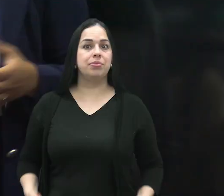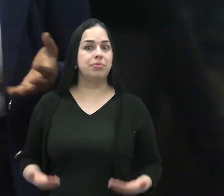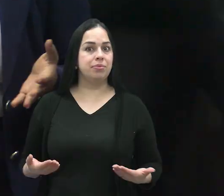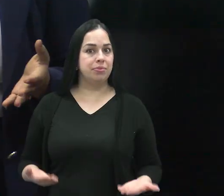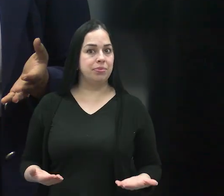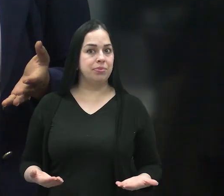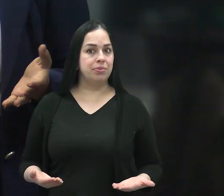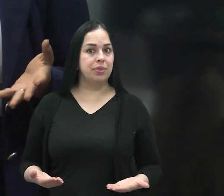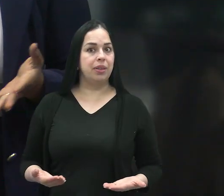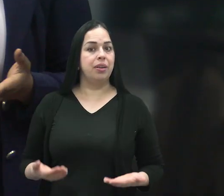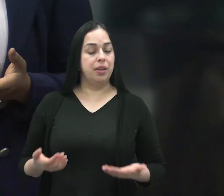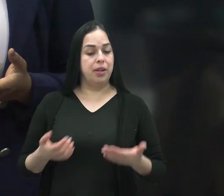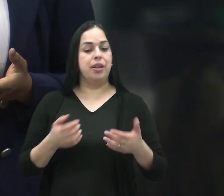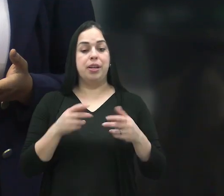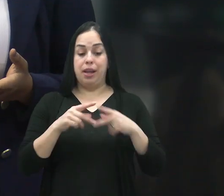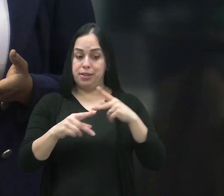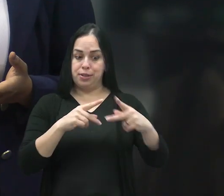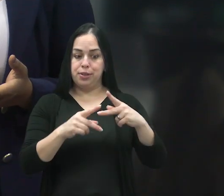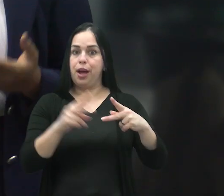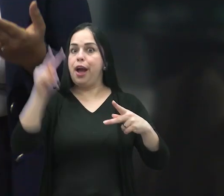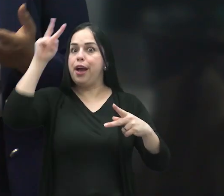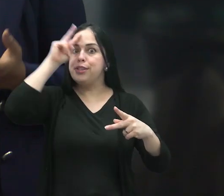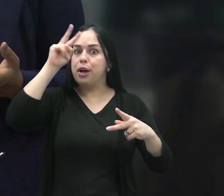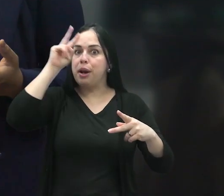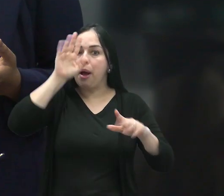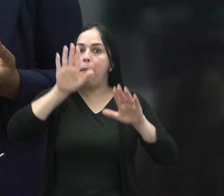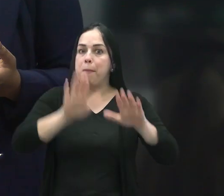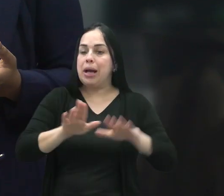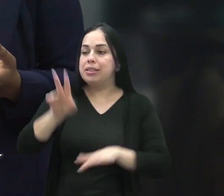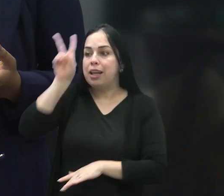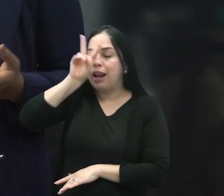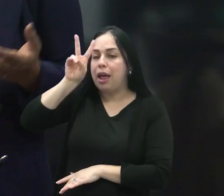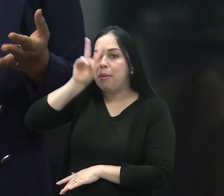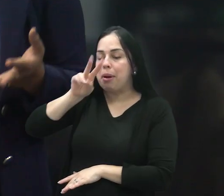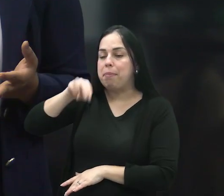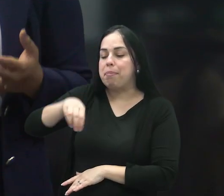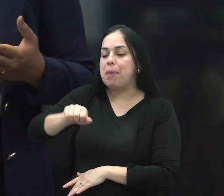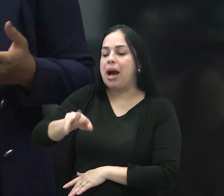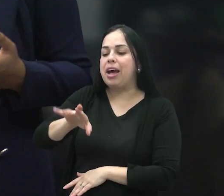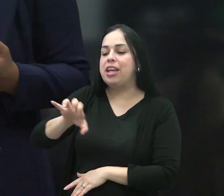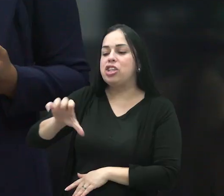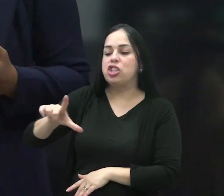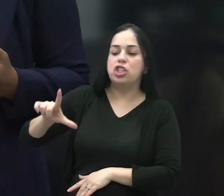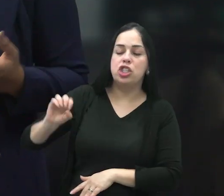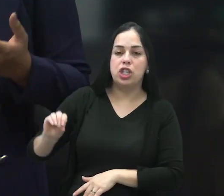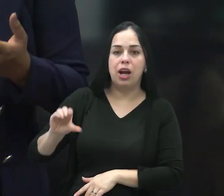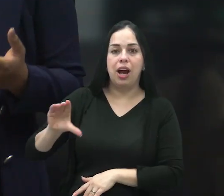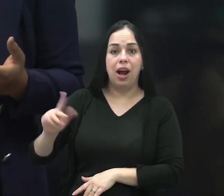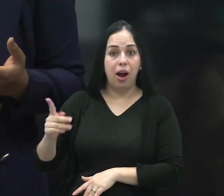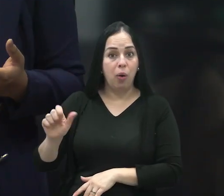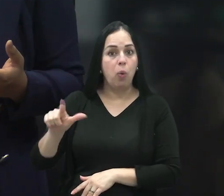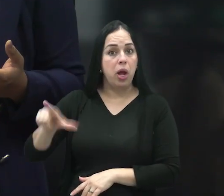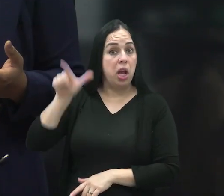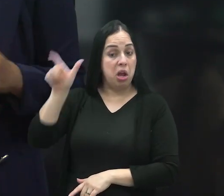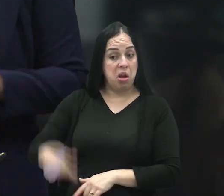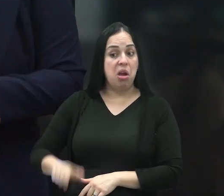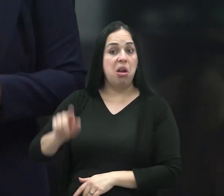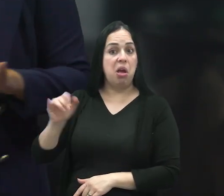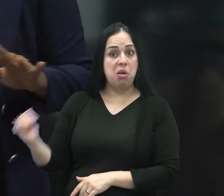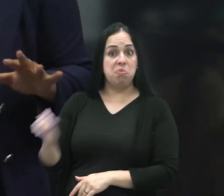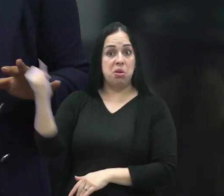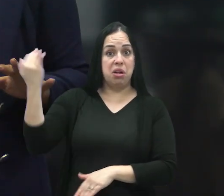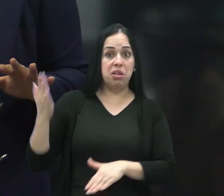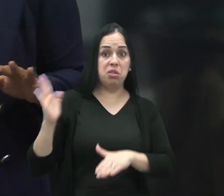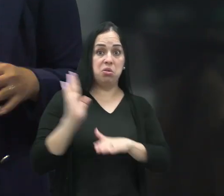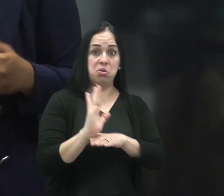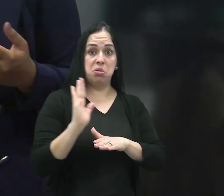né? É impossível falar da história de São José dos Campos sem lembrar do Marechal do Ar Casimiro Montenegro Filho. Visionário, ele teve papel